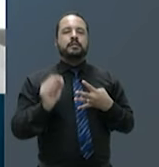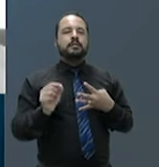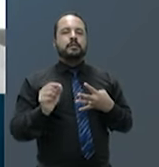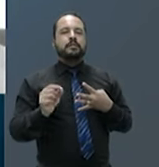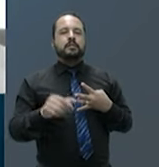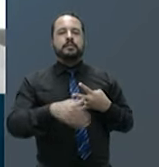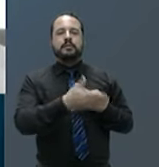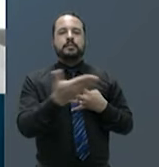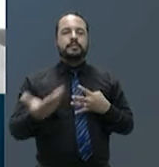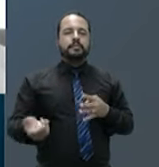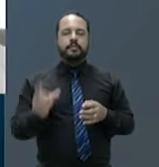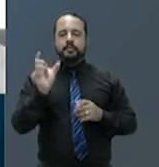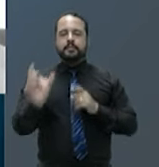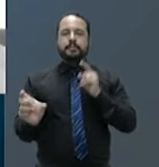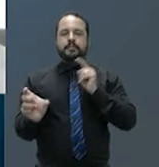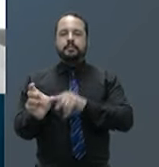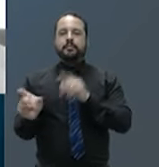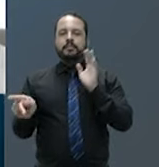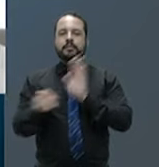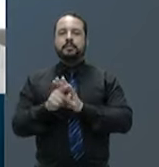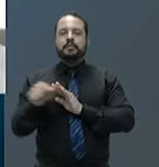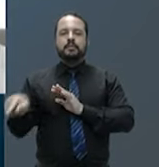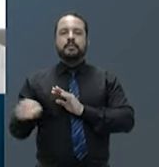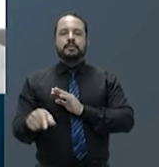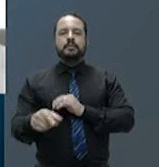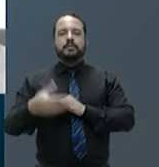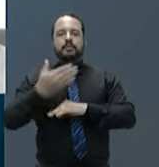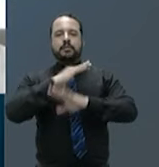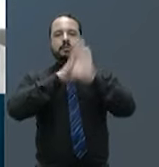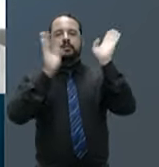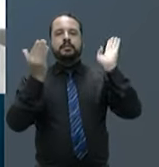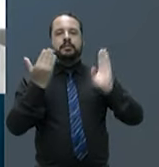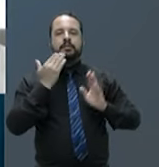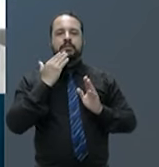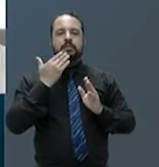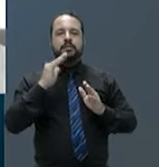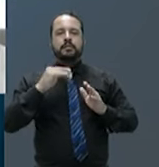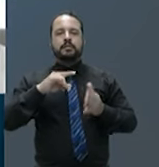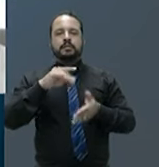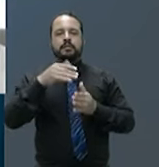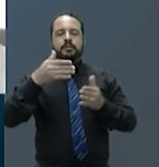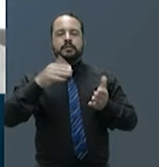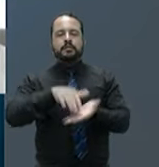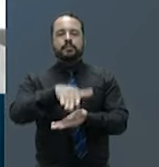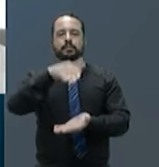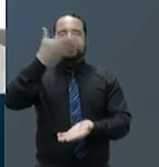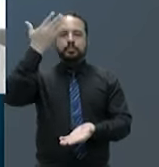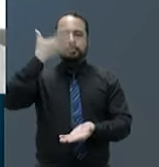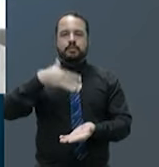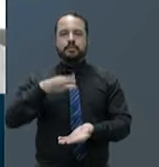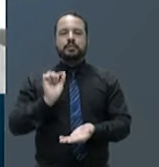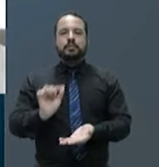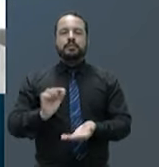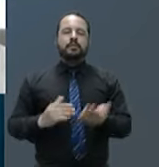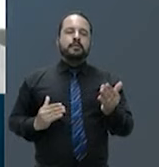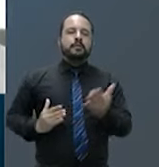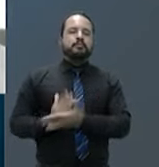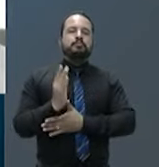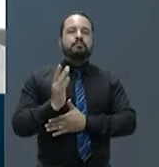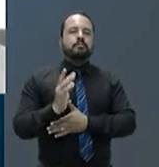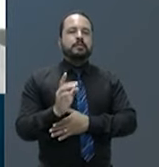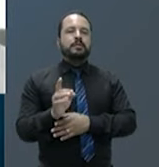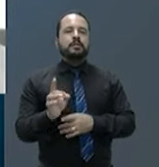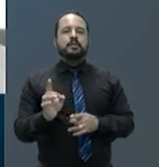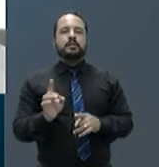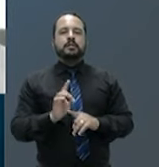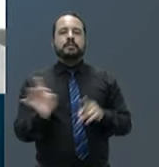própria requerente reconheceu nestes autos desta ação de homologação não ser